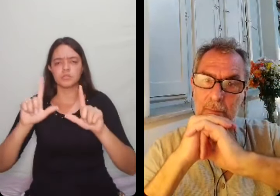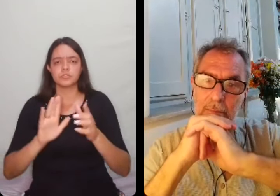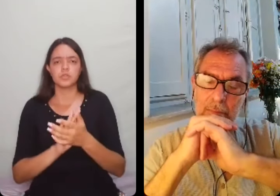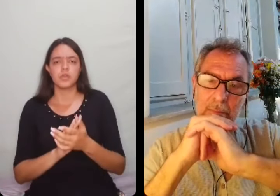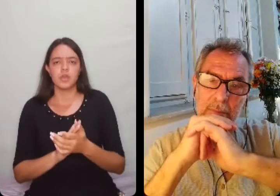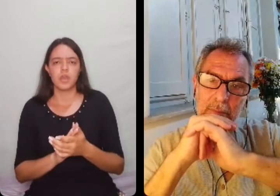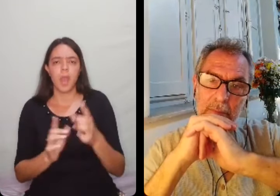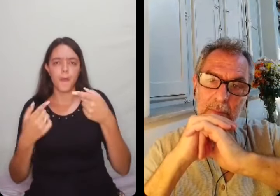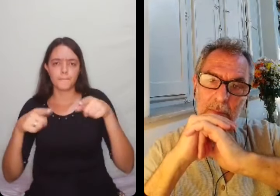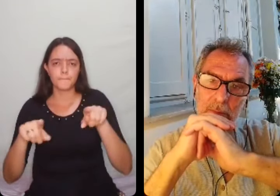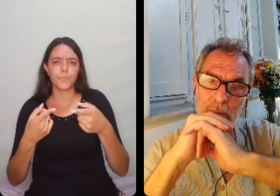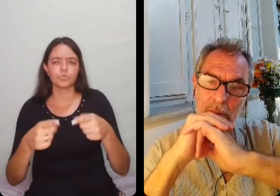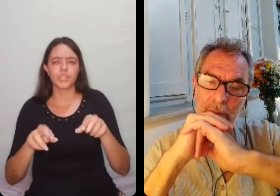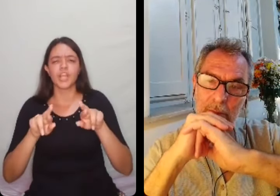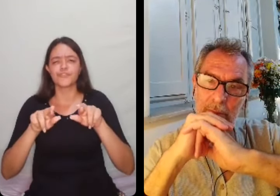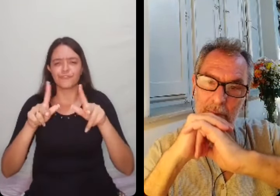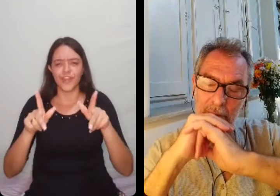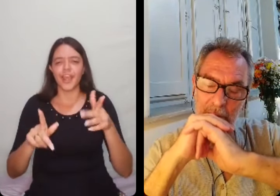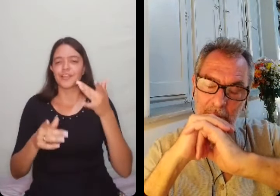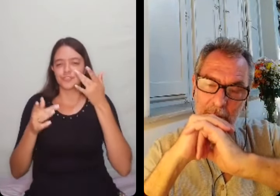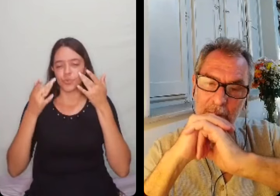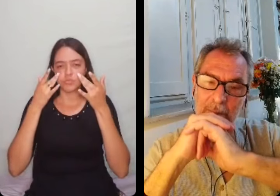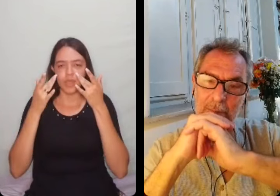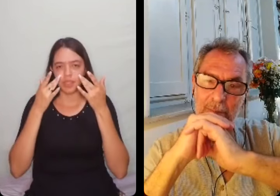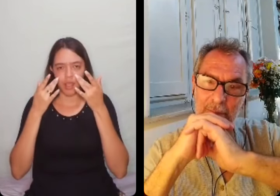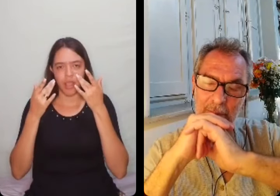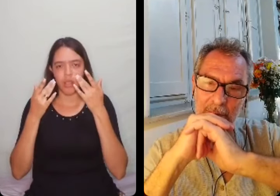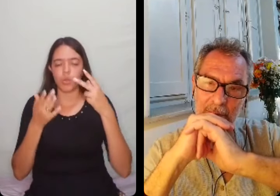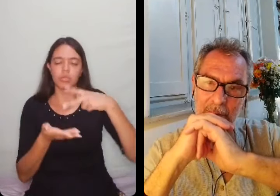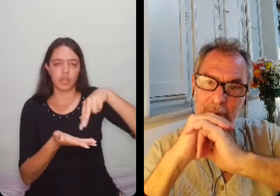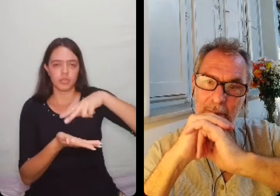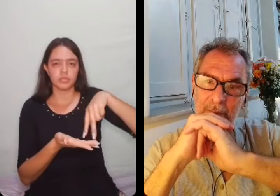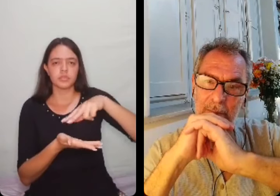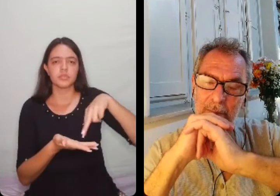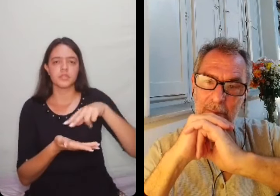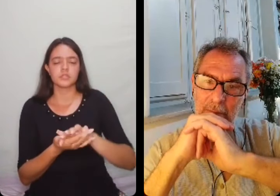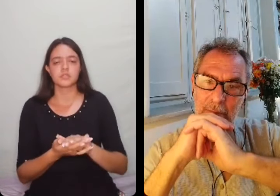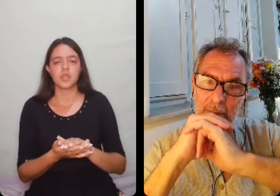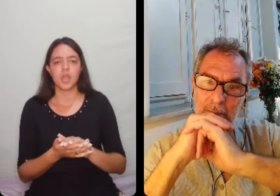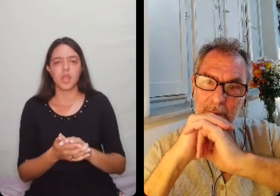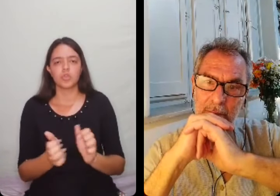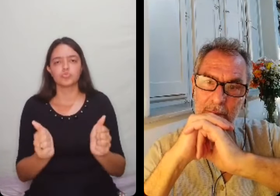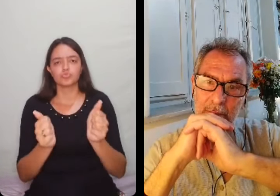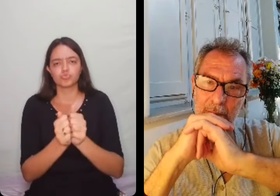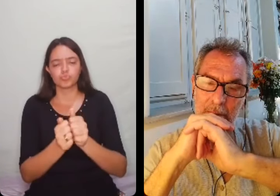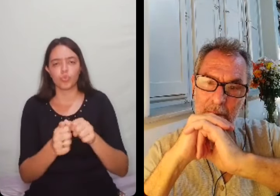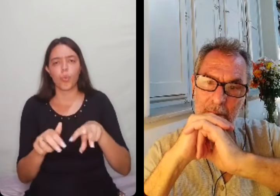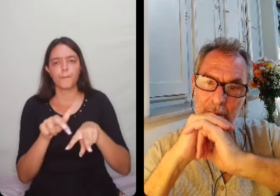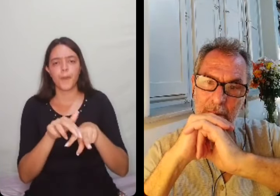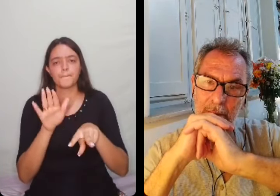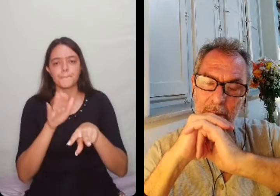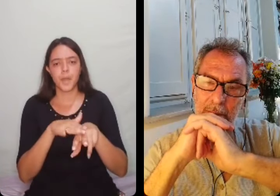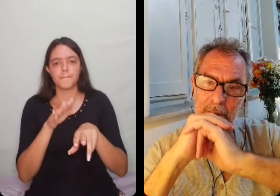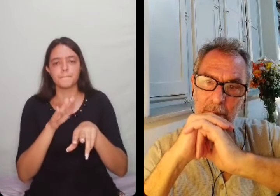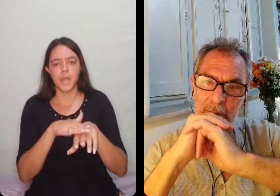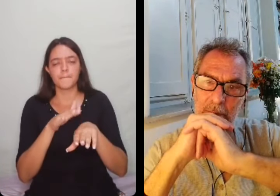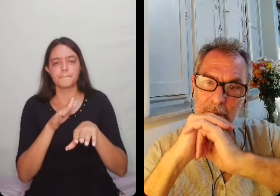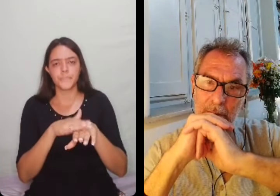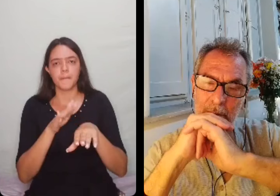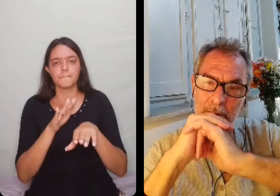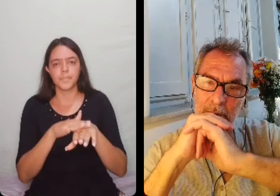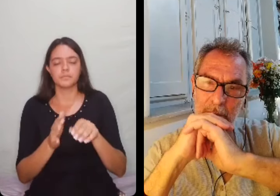respiração, com a batida da perna, do pé, enfim, né? Como é que foi ver o resultado